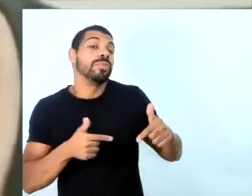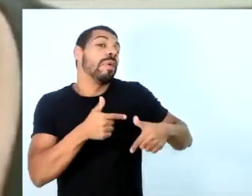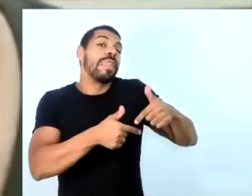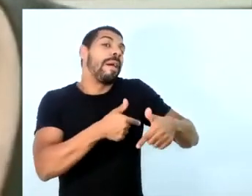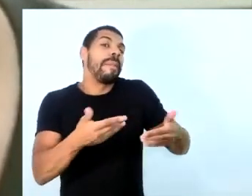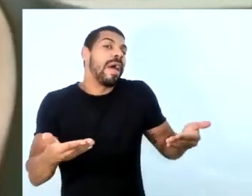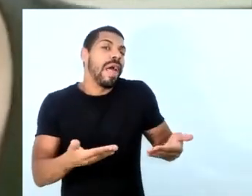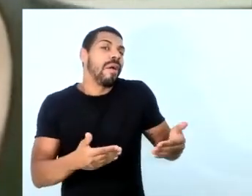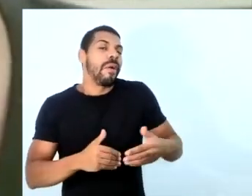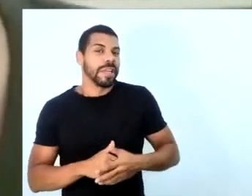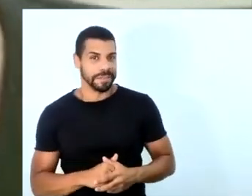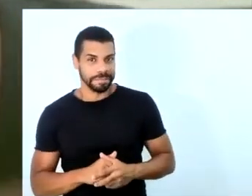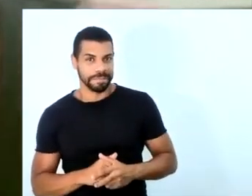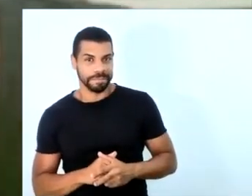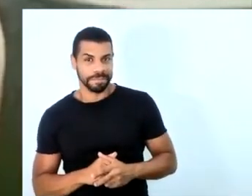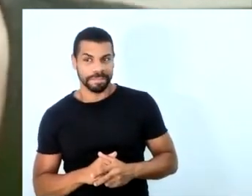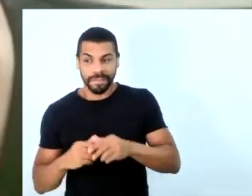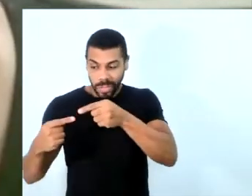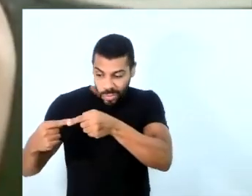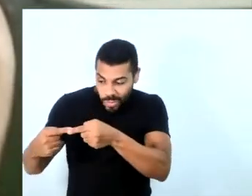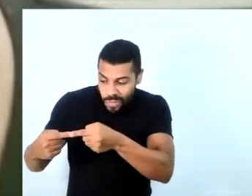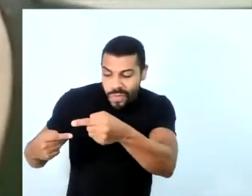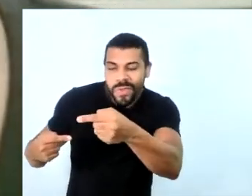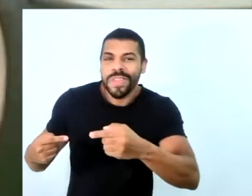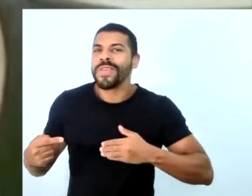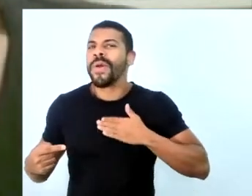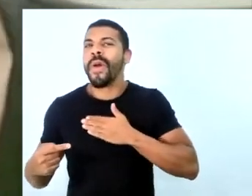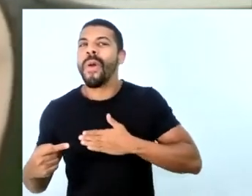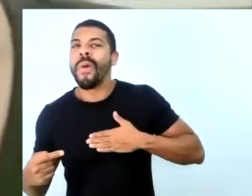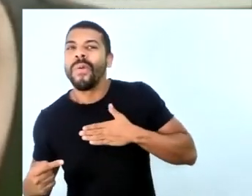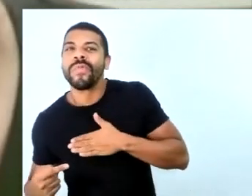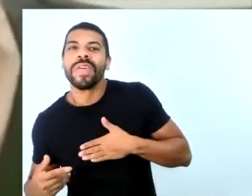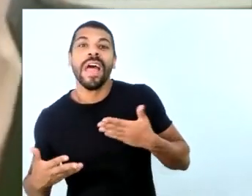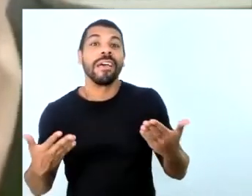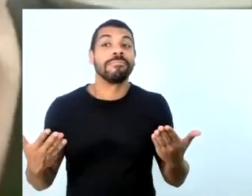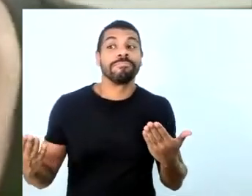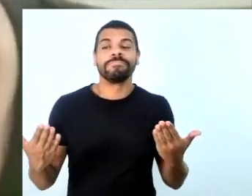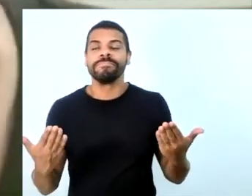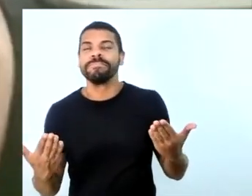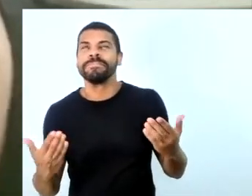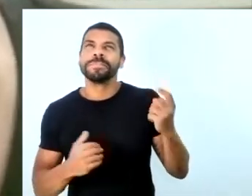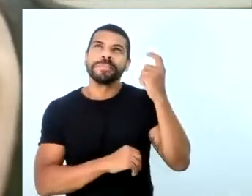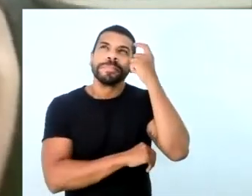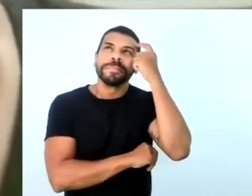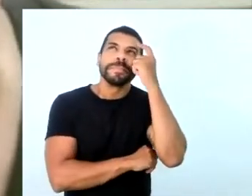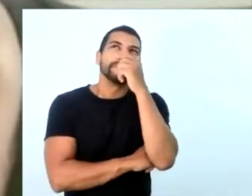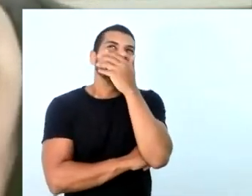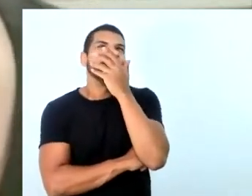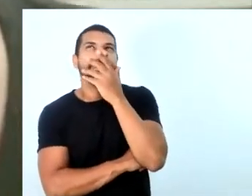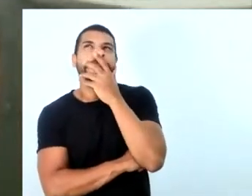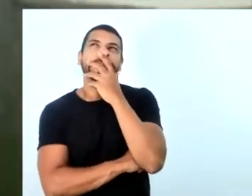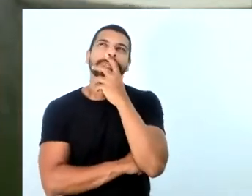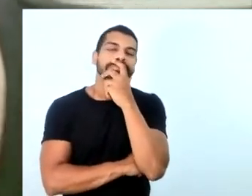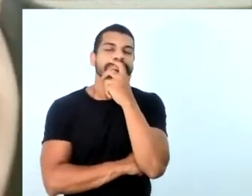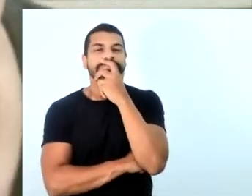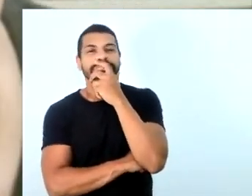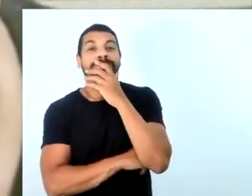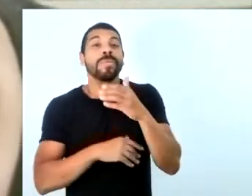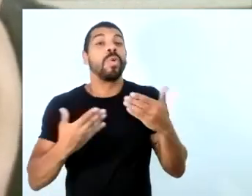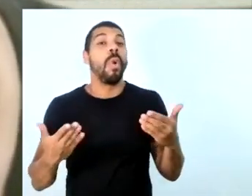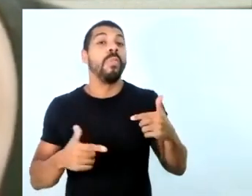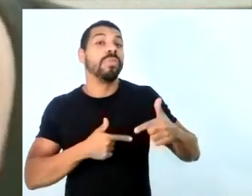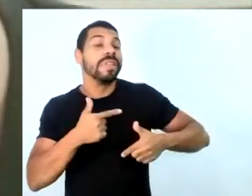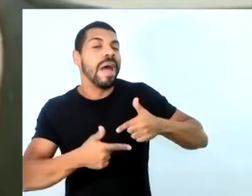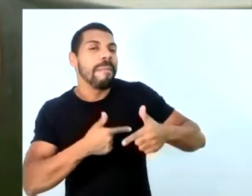agora e o que você vai trabalhar? O que você gostaria de trabalhar? Assim, se você pudesse escolher dos projetos